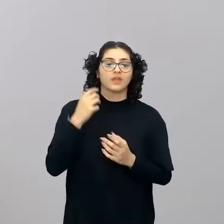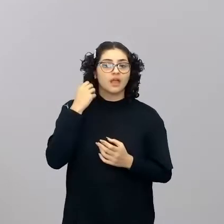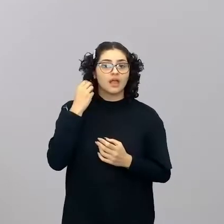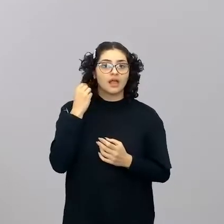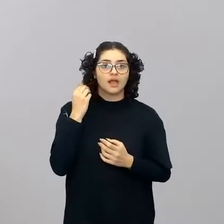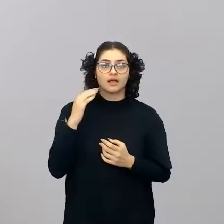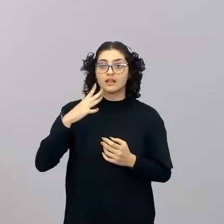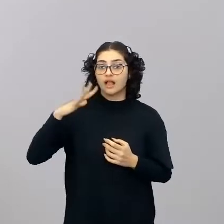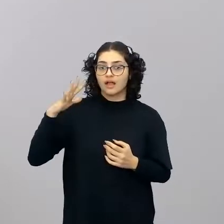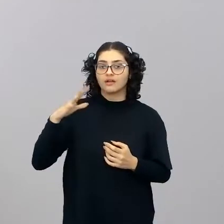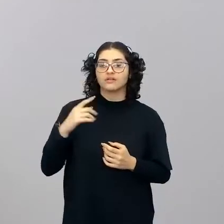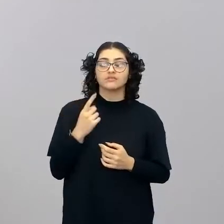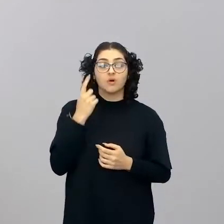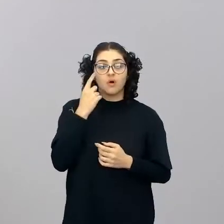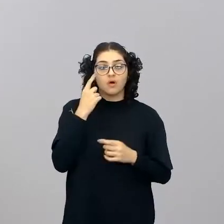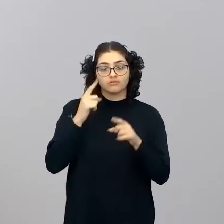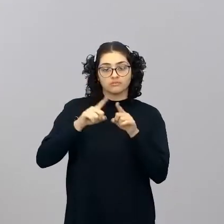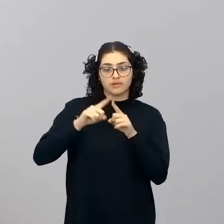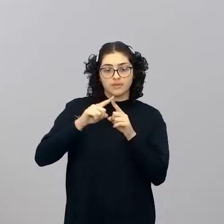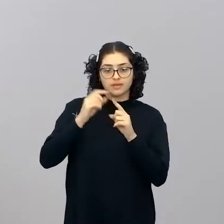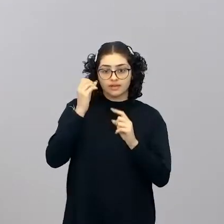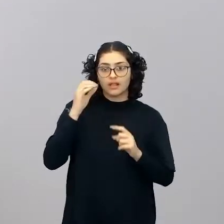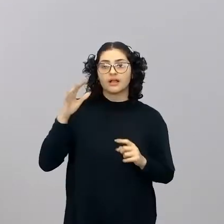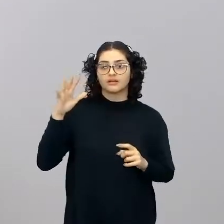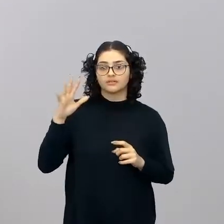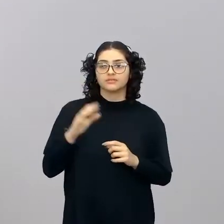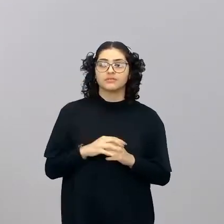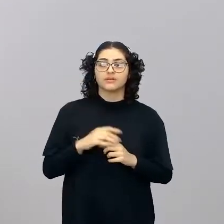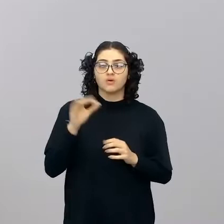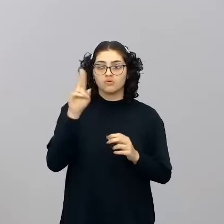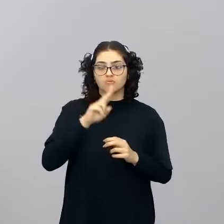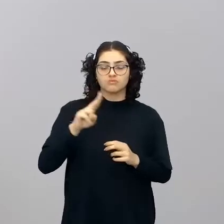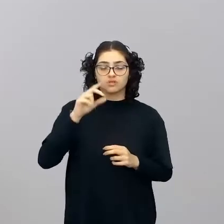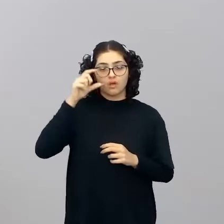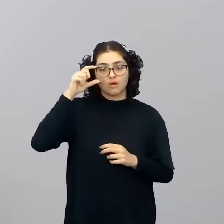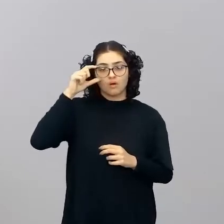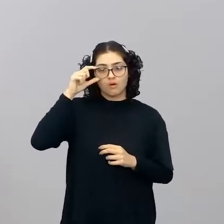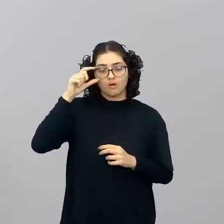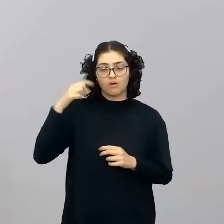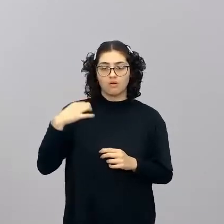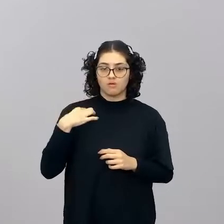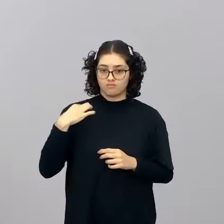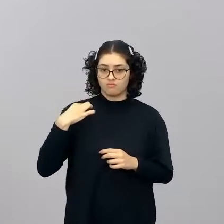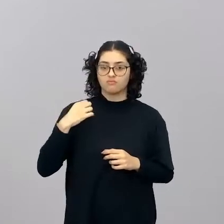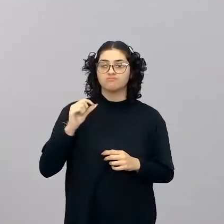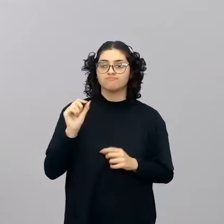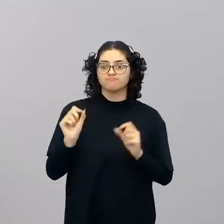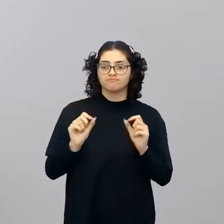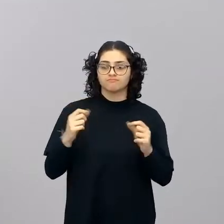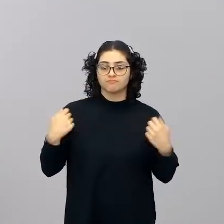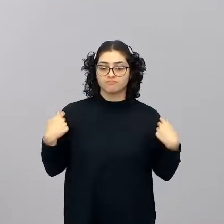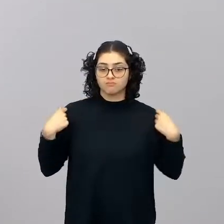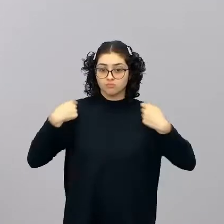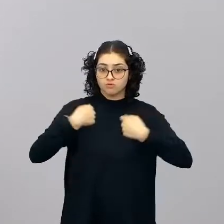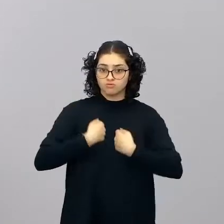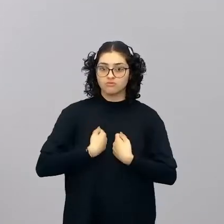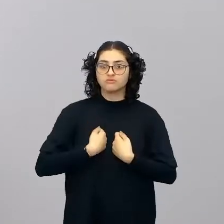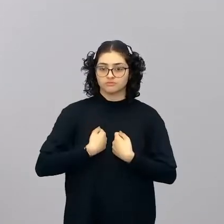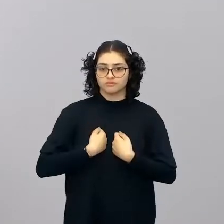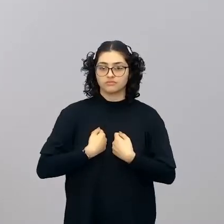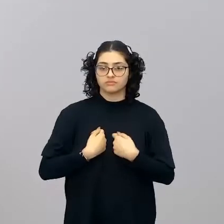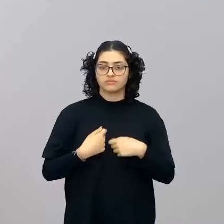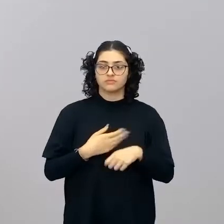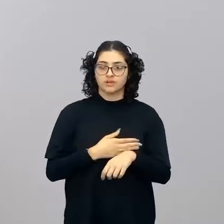claros, olhos claros também, uso óculos, hoje eu estou vestida com uma blusa de manga